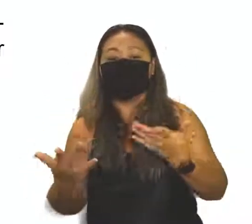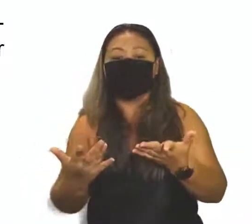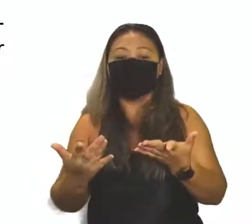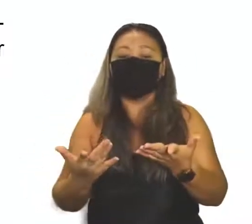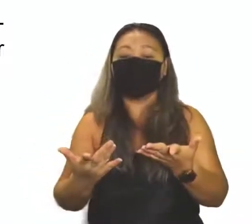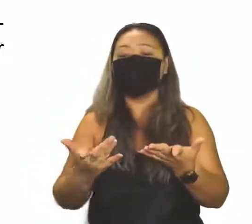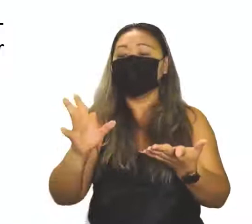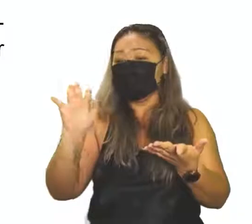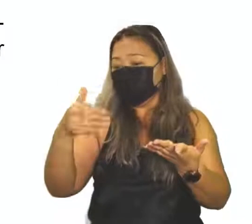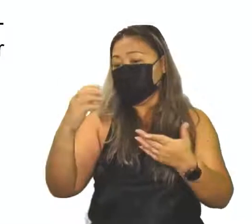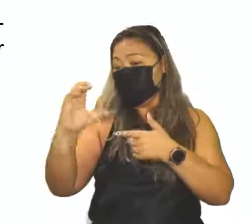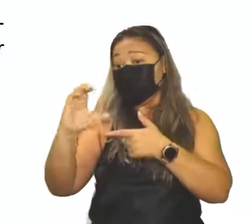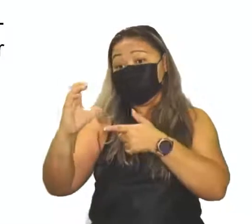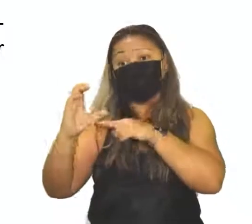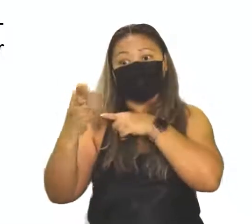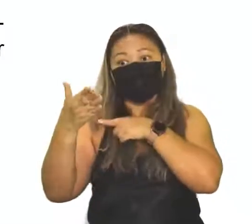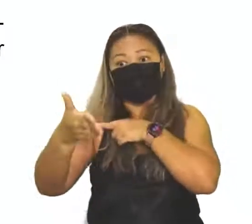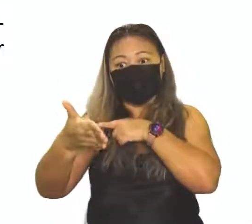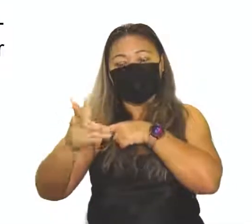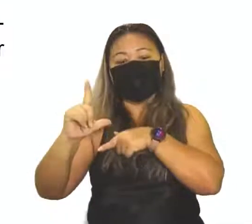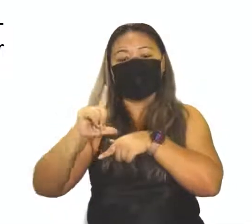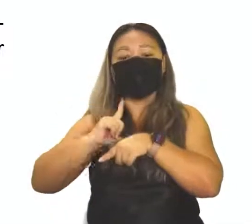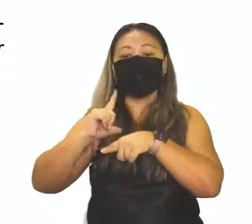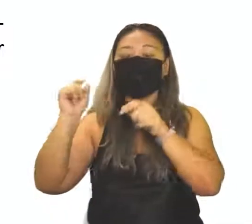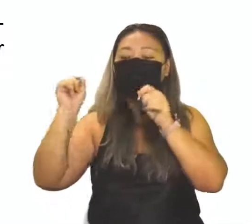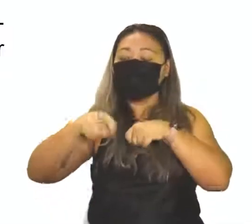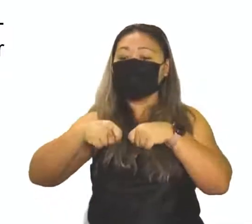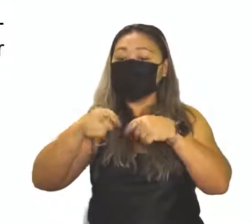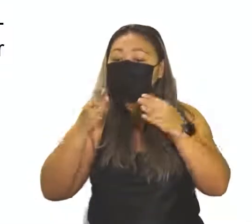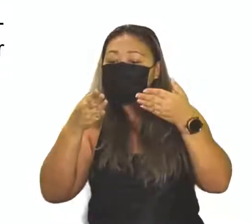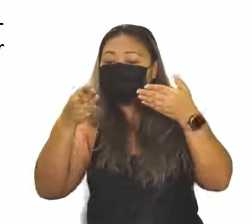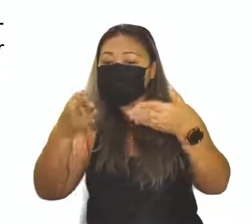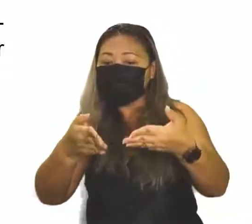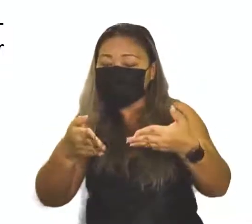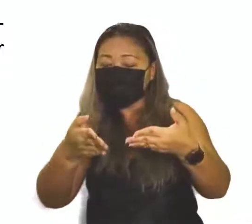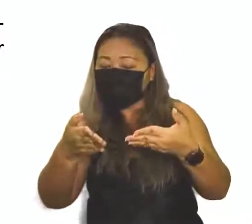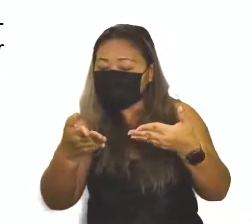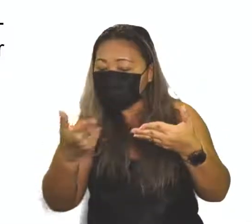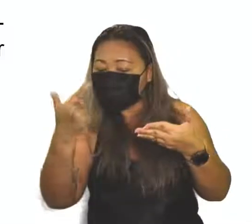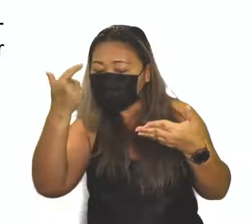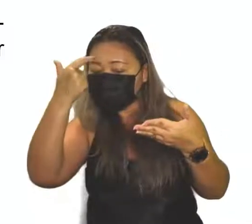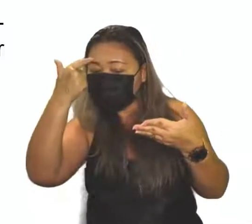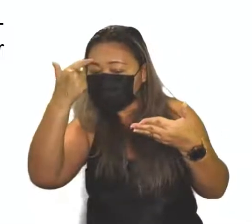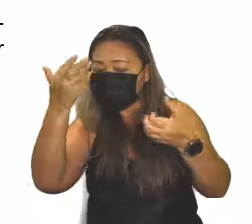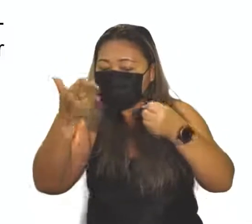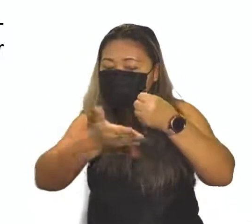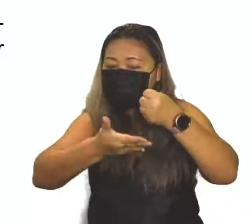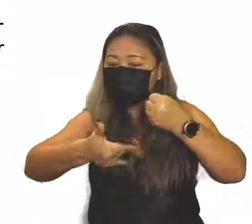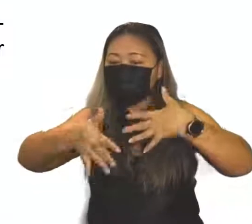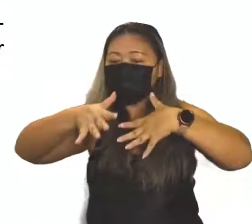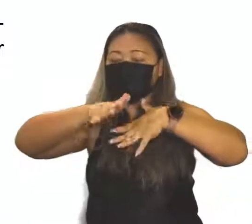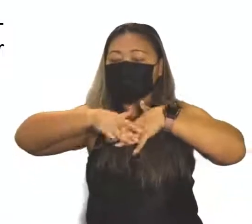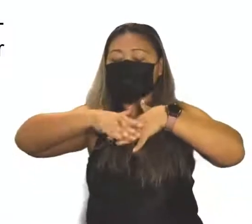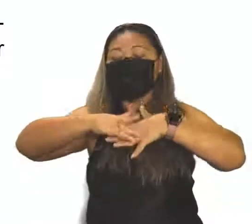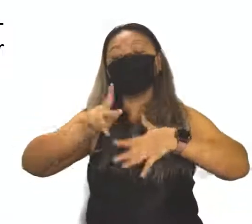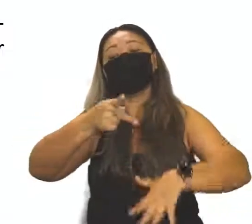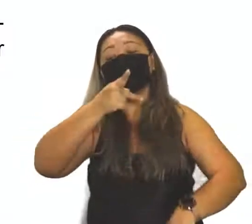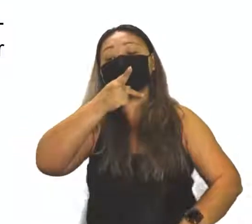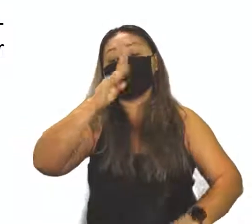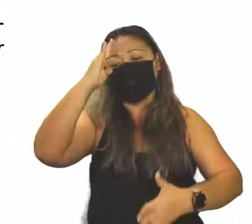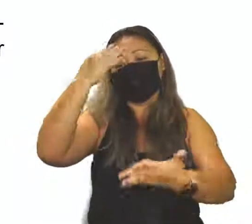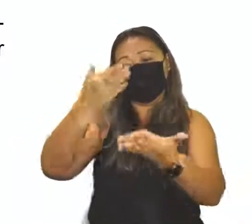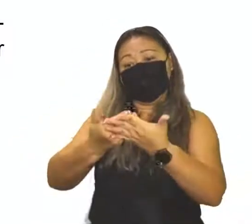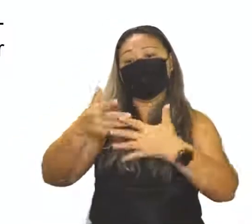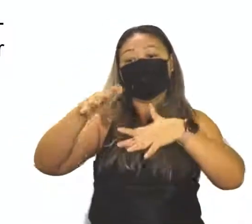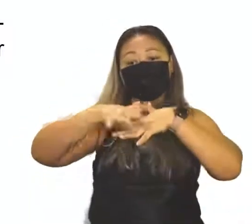A ciência já entra aqui, tá? Tendo por objeto noções matemáticas. Platão acreditava muito na questão da